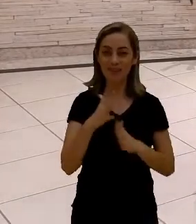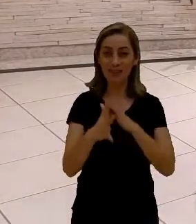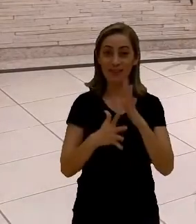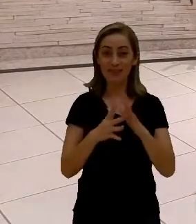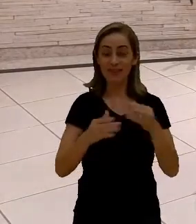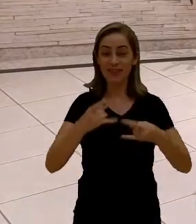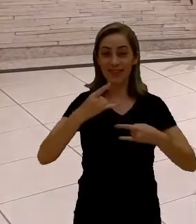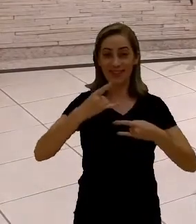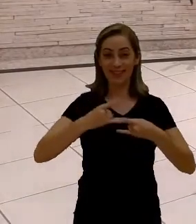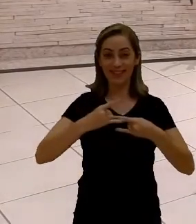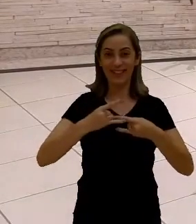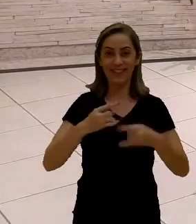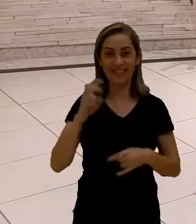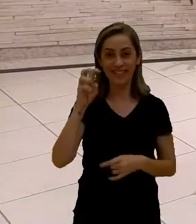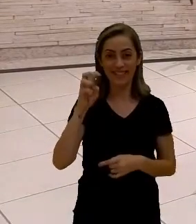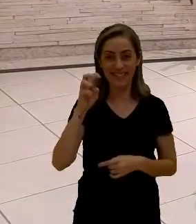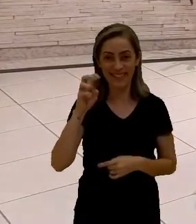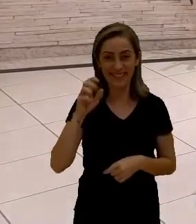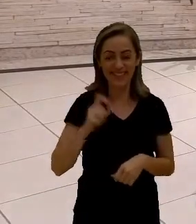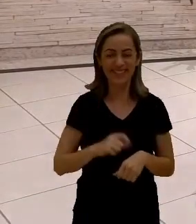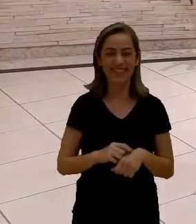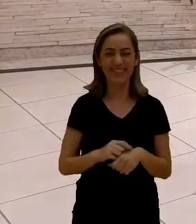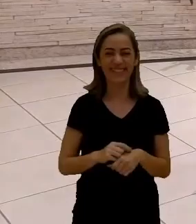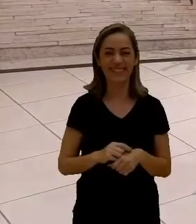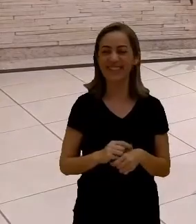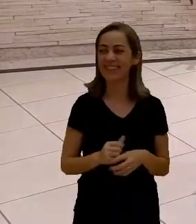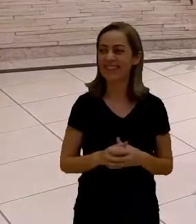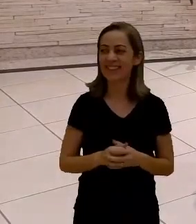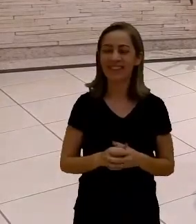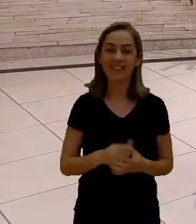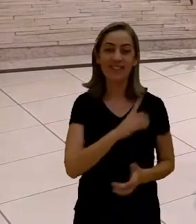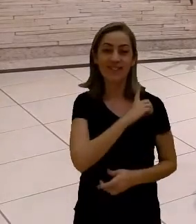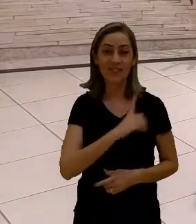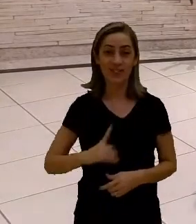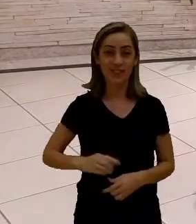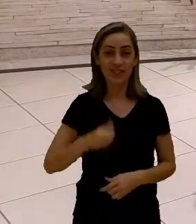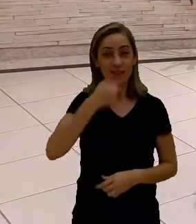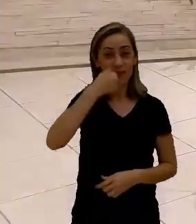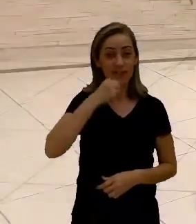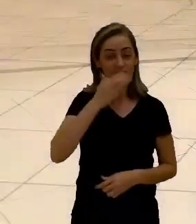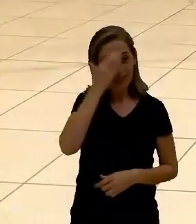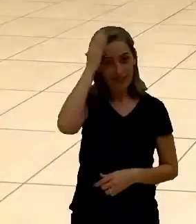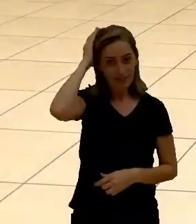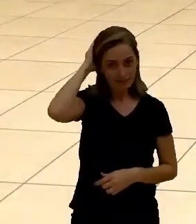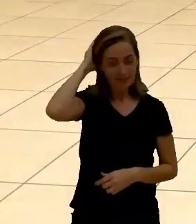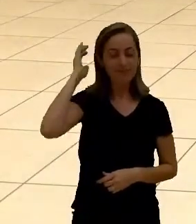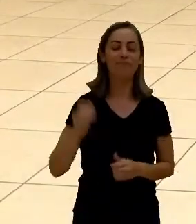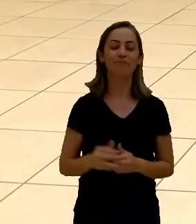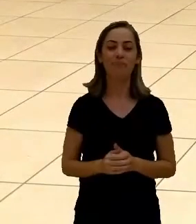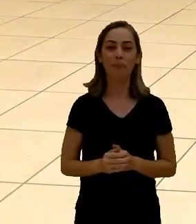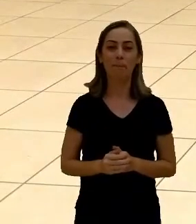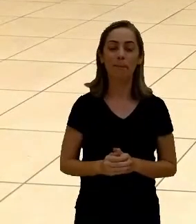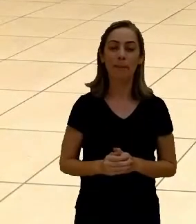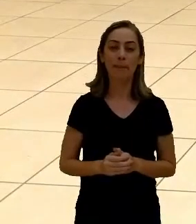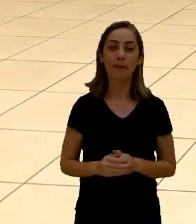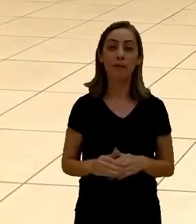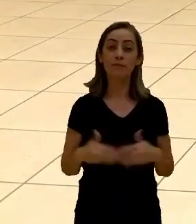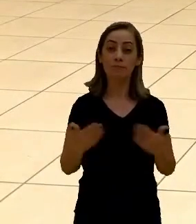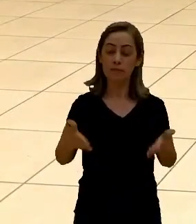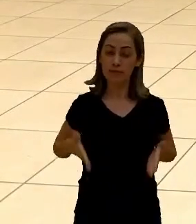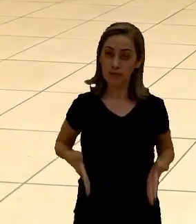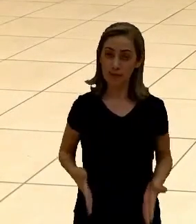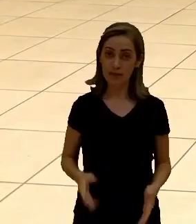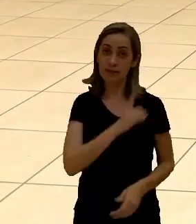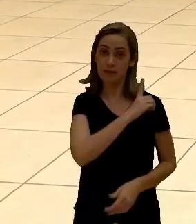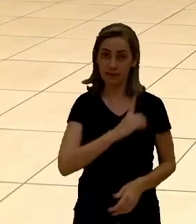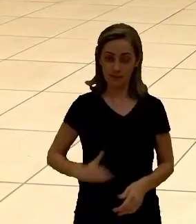5 horas então eu posso ir longe eu sou O diácono Cleverson como Pedro já disse eh mas não nasci diácono isso